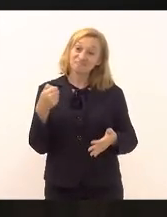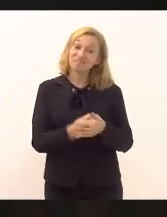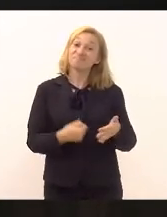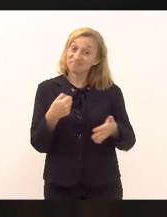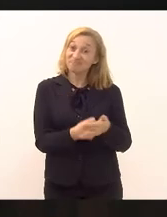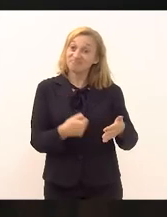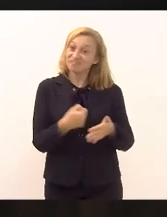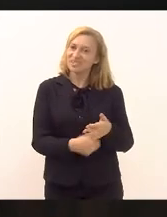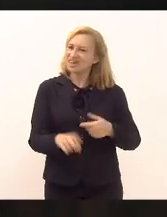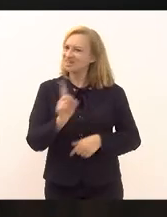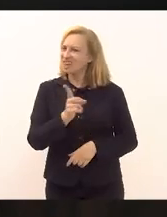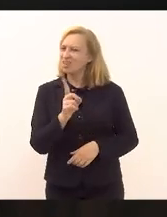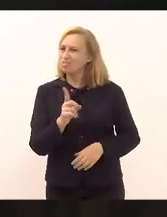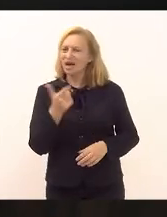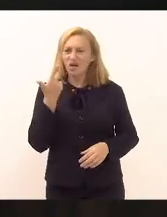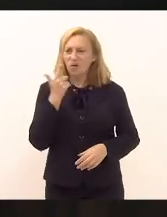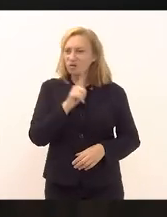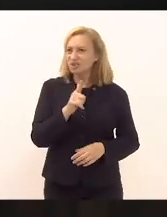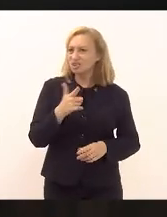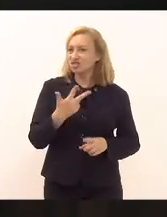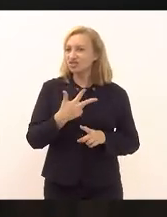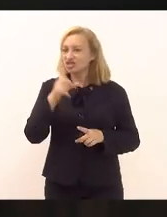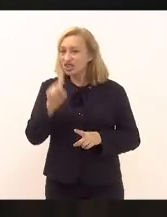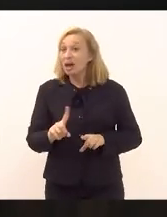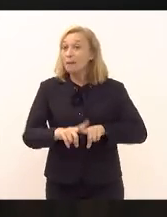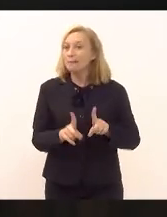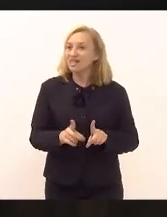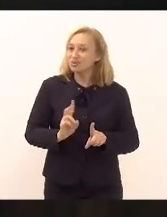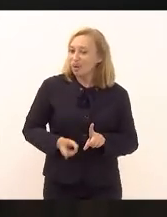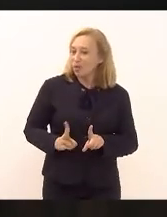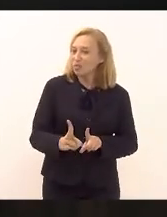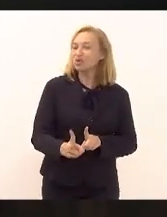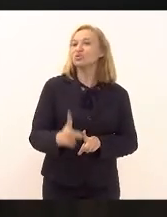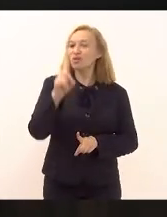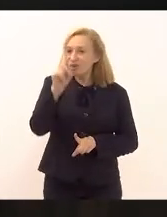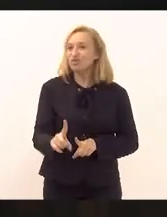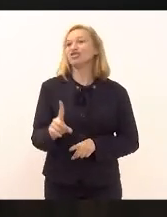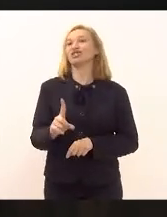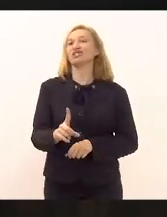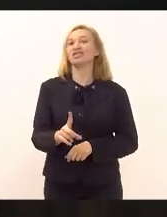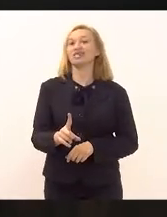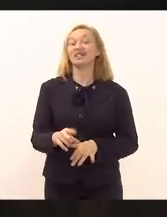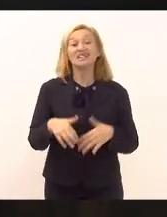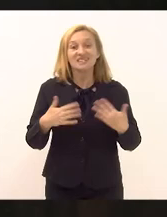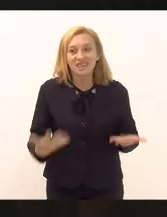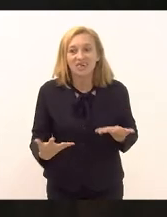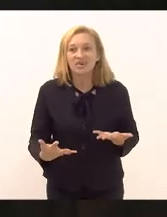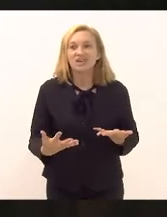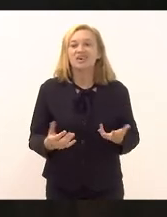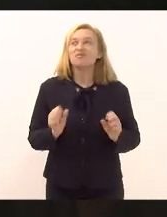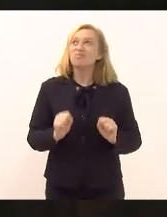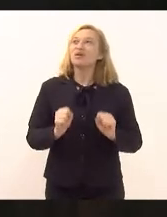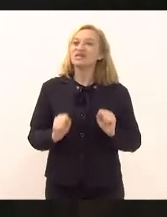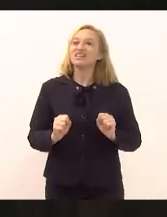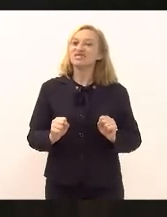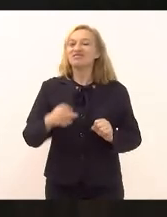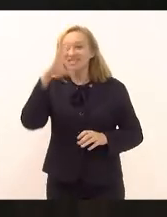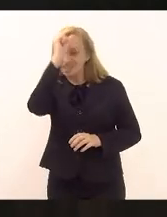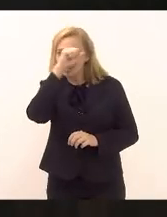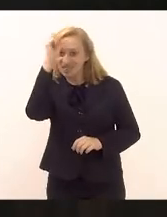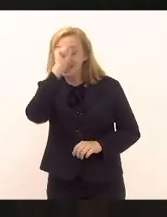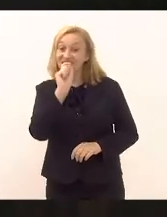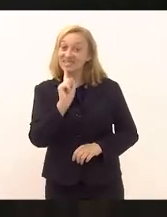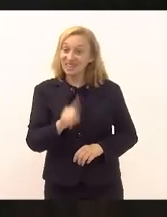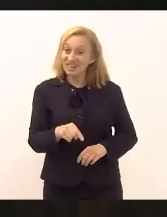luta, não para conquistar os direitos, mas para manter os direitos, né? Então, que a gente possa ter esse aprendizado,